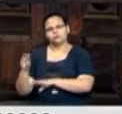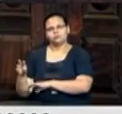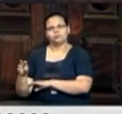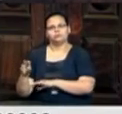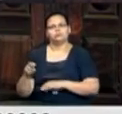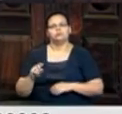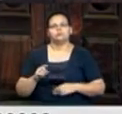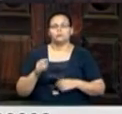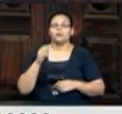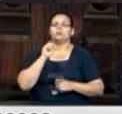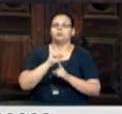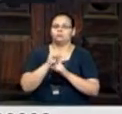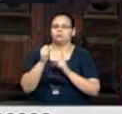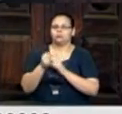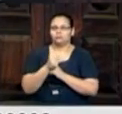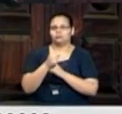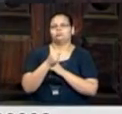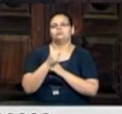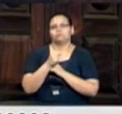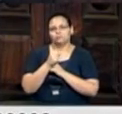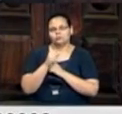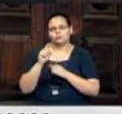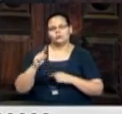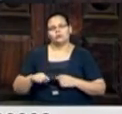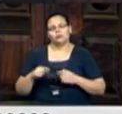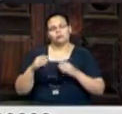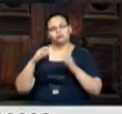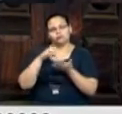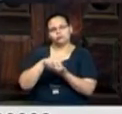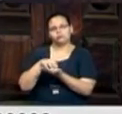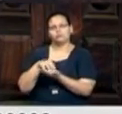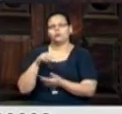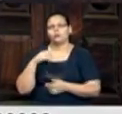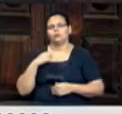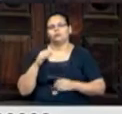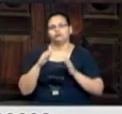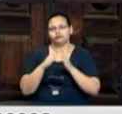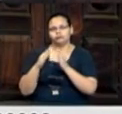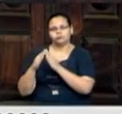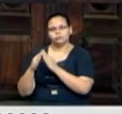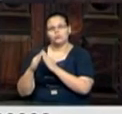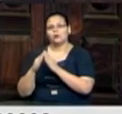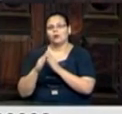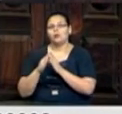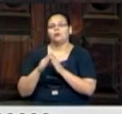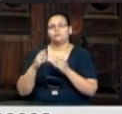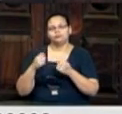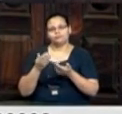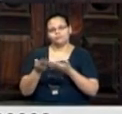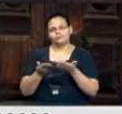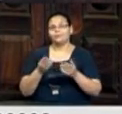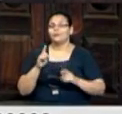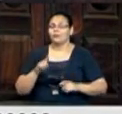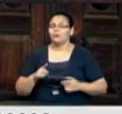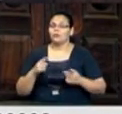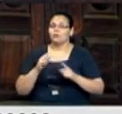área da assistência social, na área da moradia, ou seja, todas as políticas de caráter social.